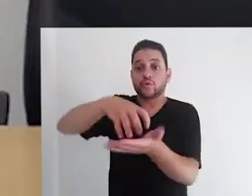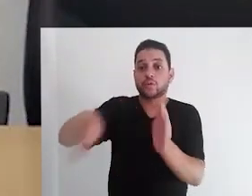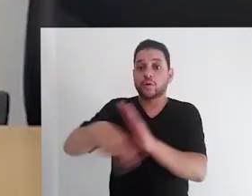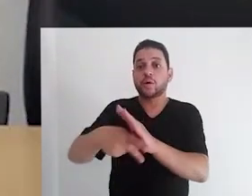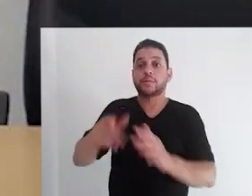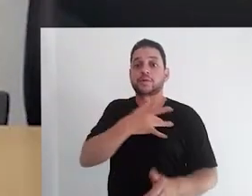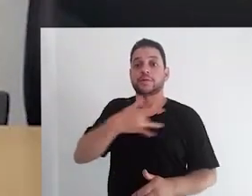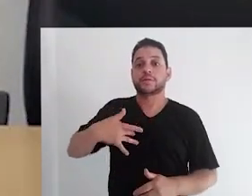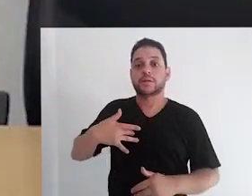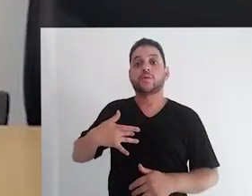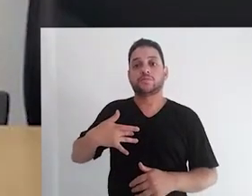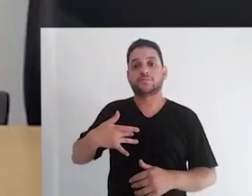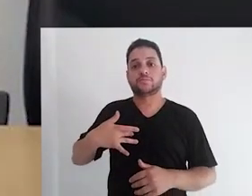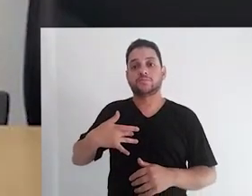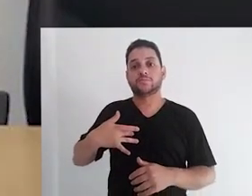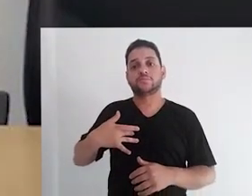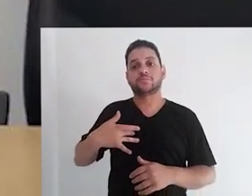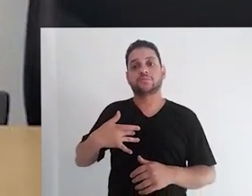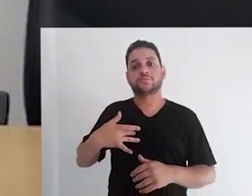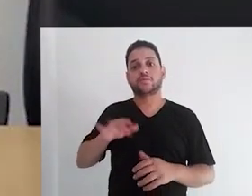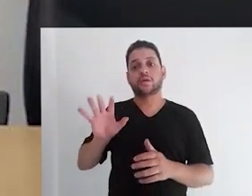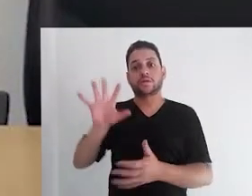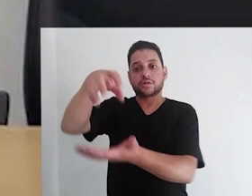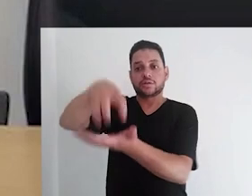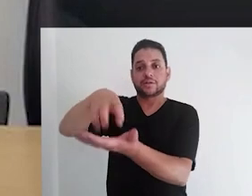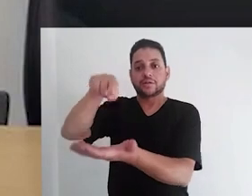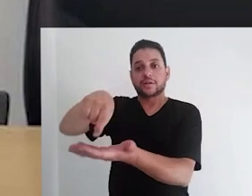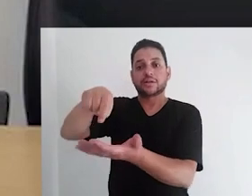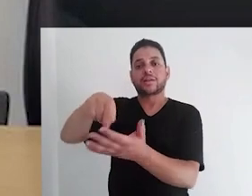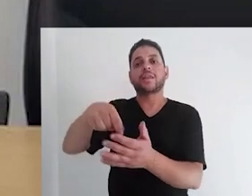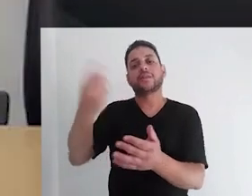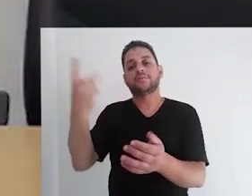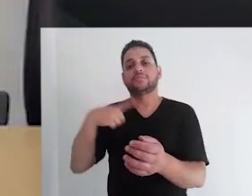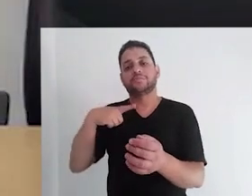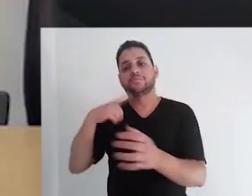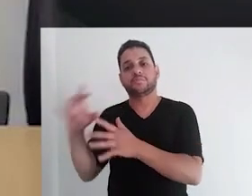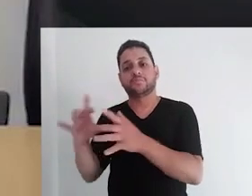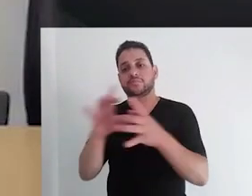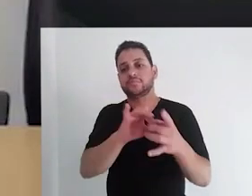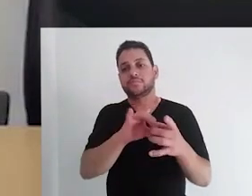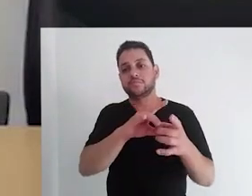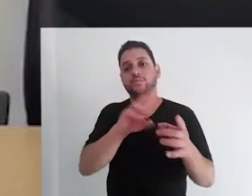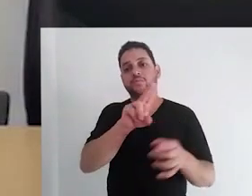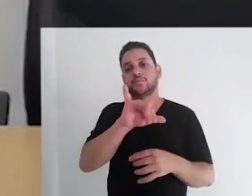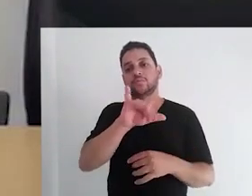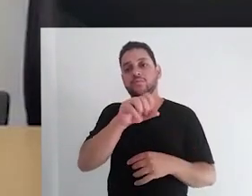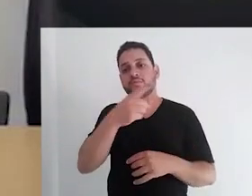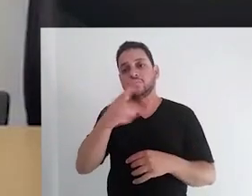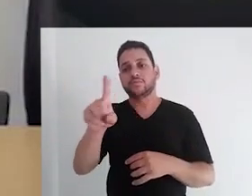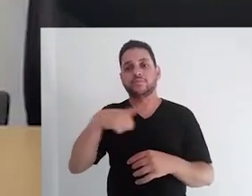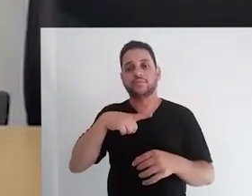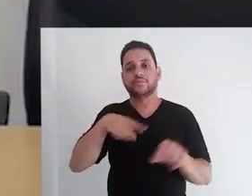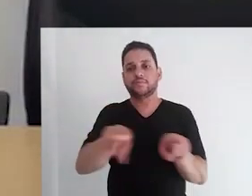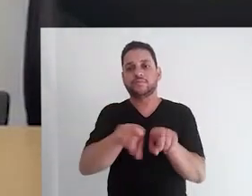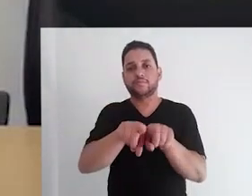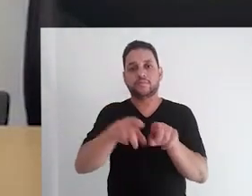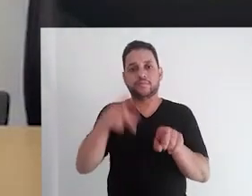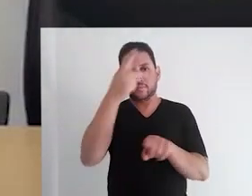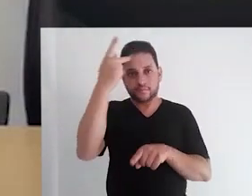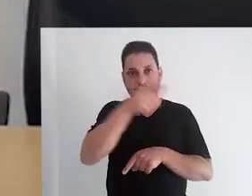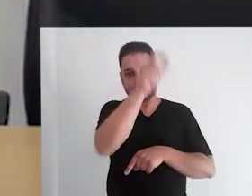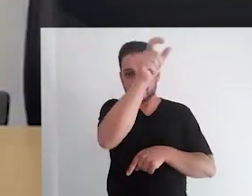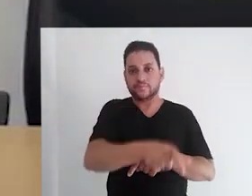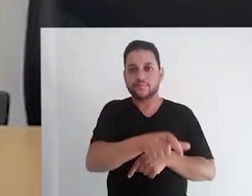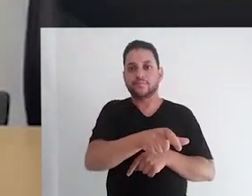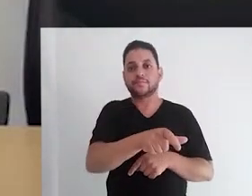de forma mais centralizada com a Procuradoria da União, com o Estado, Secretaria de Saúde, em razão da pessoa, como é o caso do INSS, que